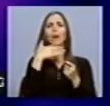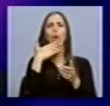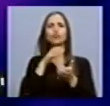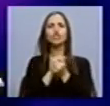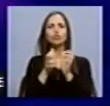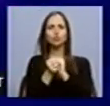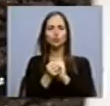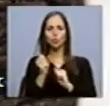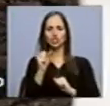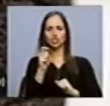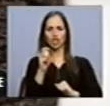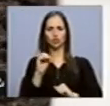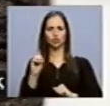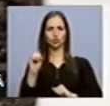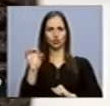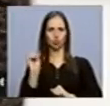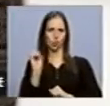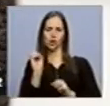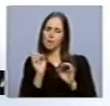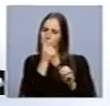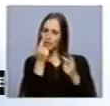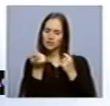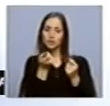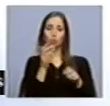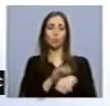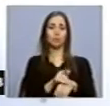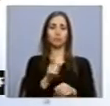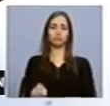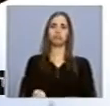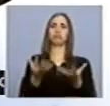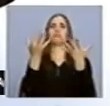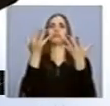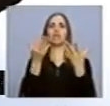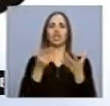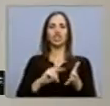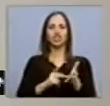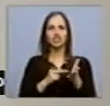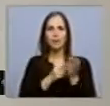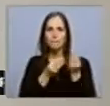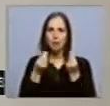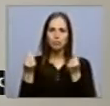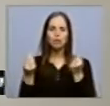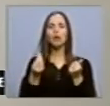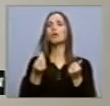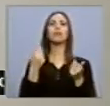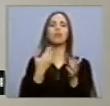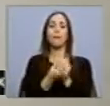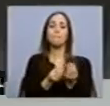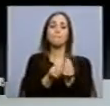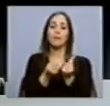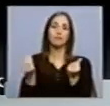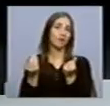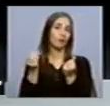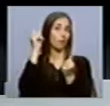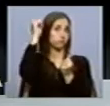Terra. E, portanto, é mais uma vez uma prova de autêntica revolução na engenharia dos materiais, utilizando materiais claramente extraterrestres.